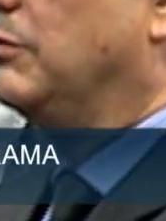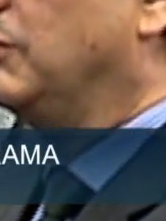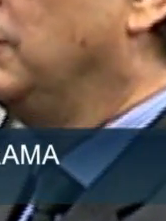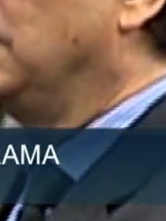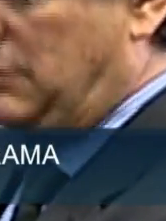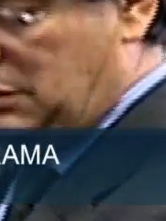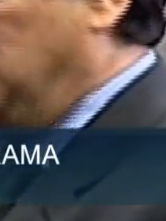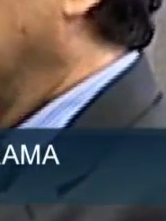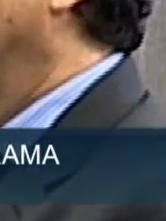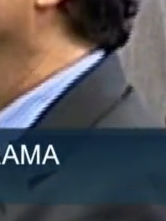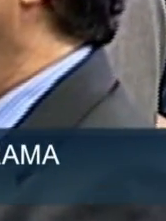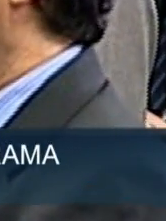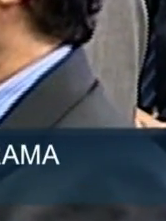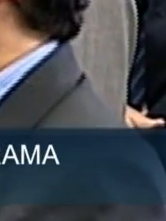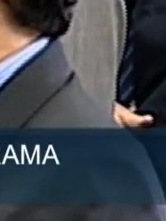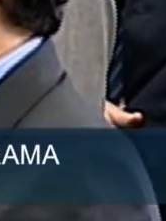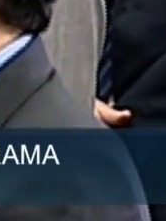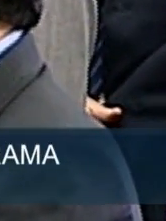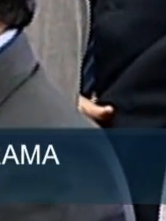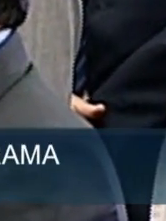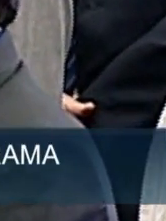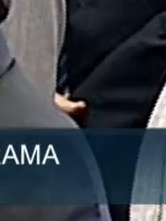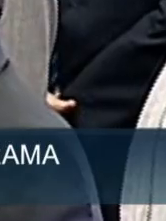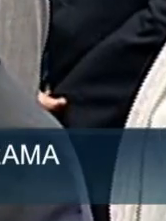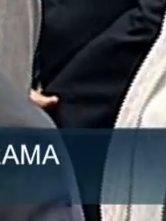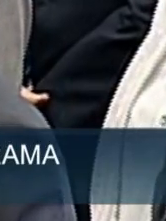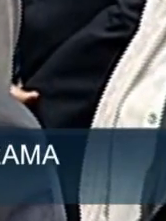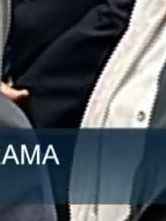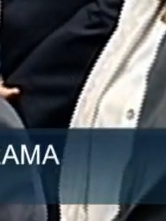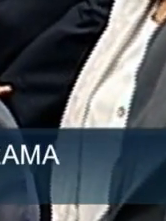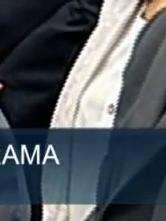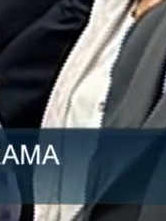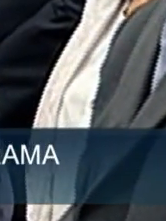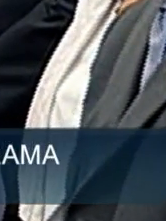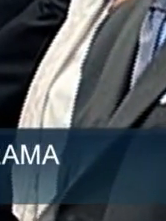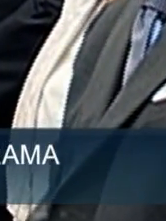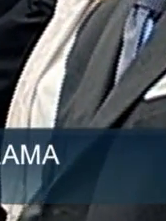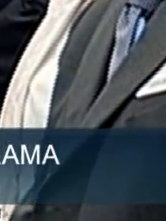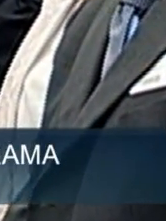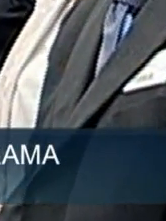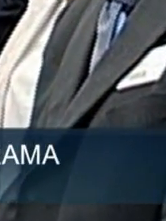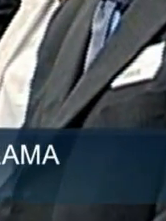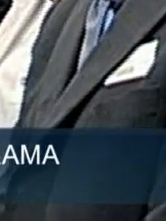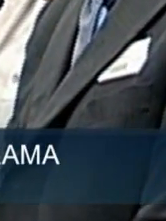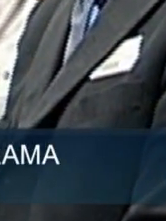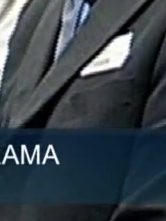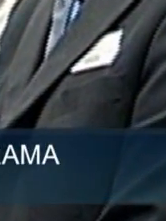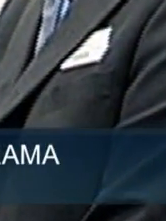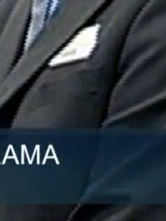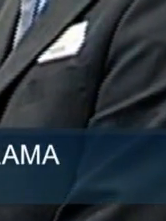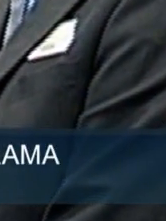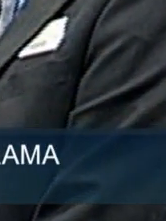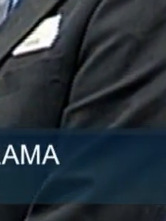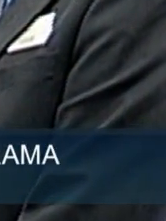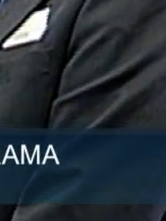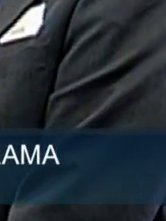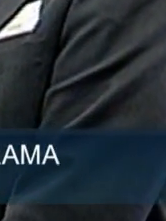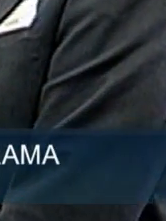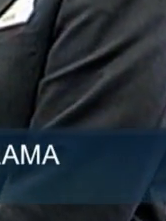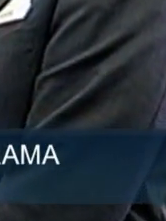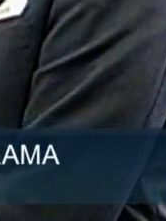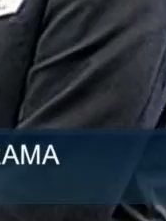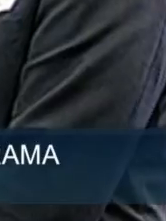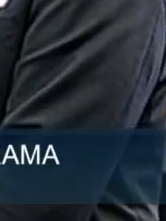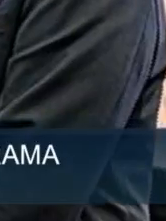de amor e de esperança a terra desce sem teu Formoso céu Ron lípido